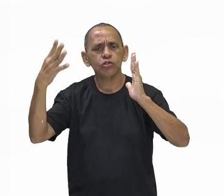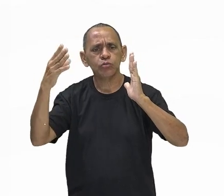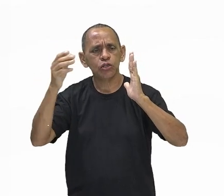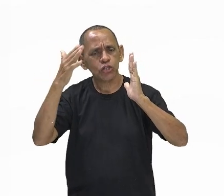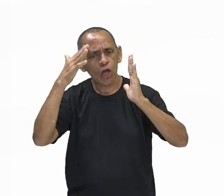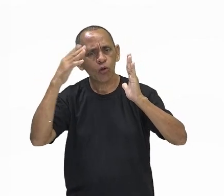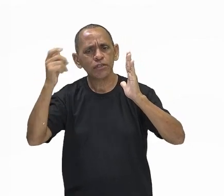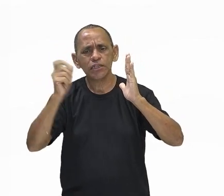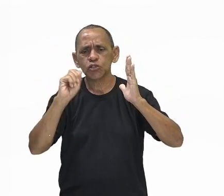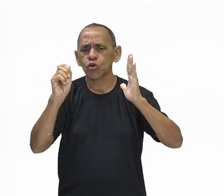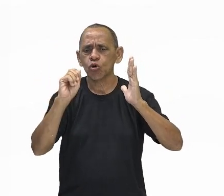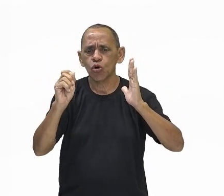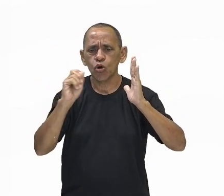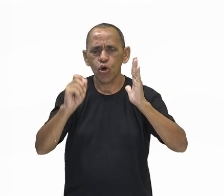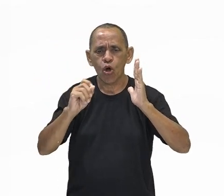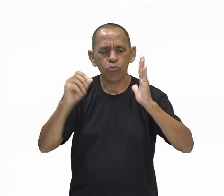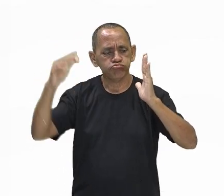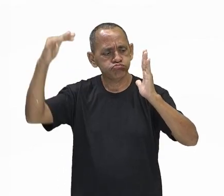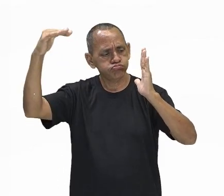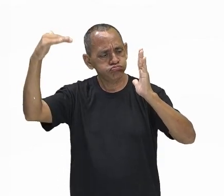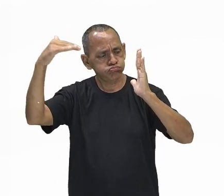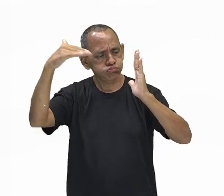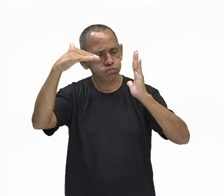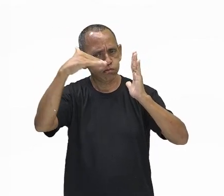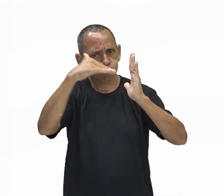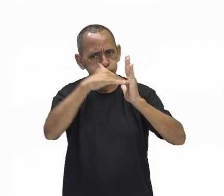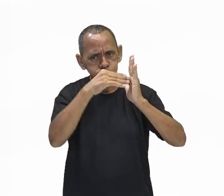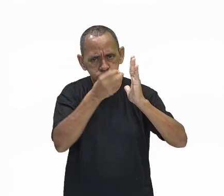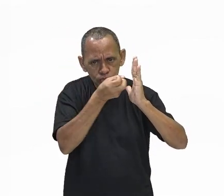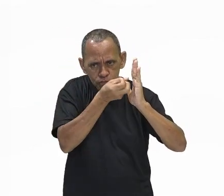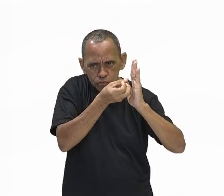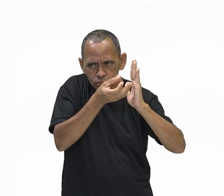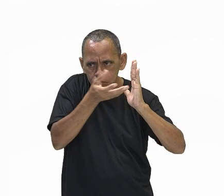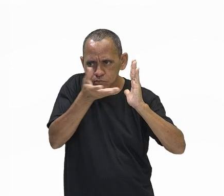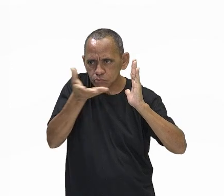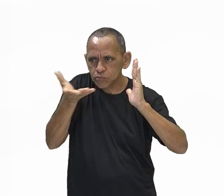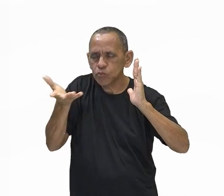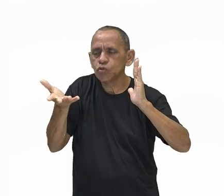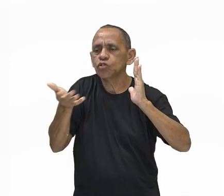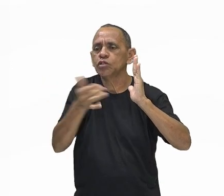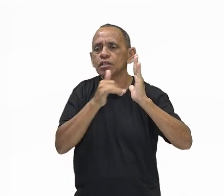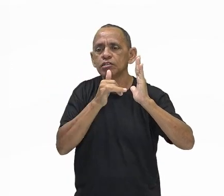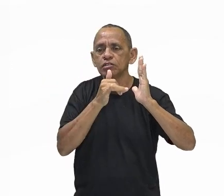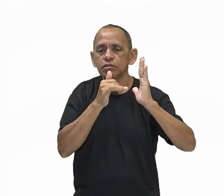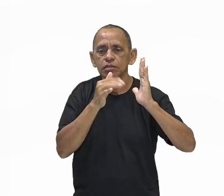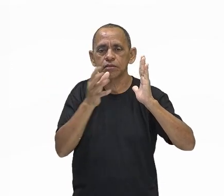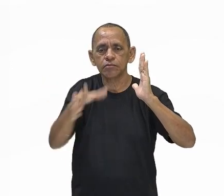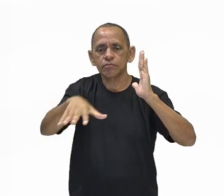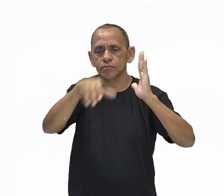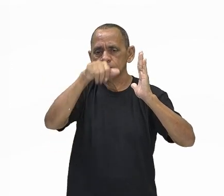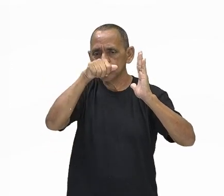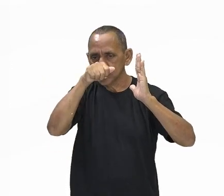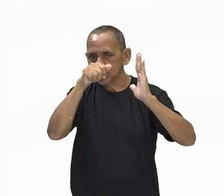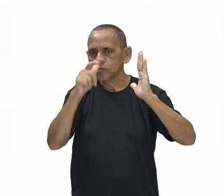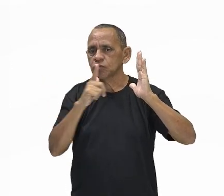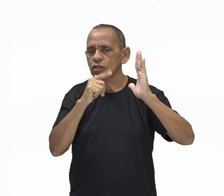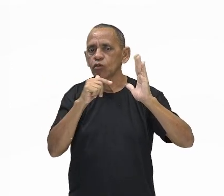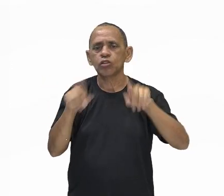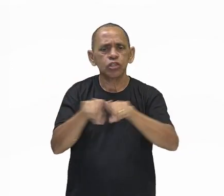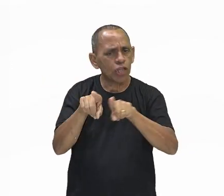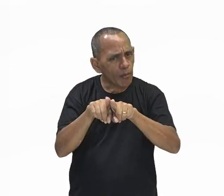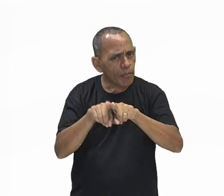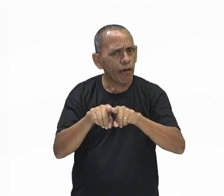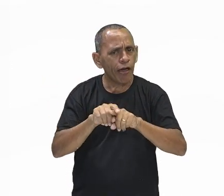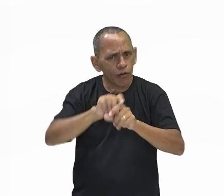ela muda de meio de propagação, como, por exemplo, ar e água. É importante ficar bem claro que esse acontecimento